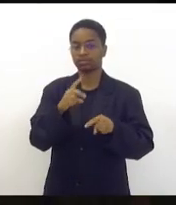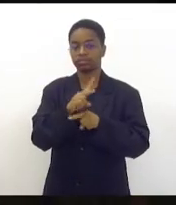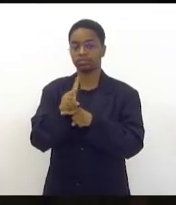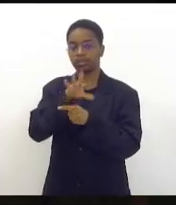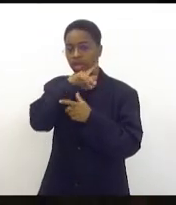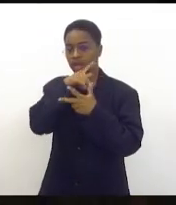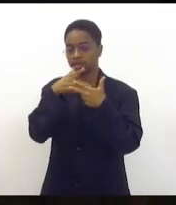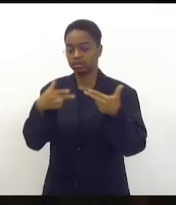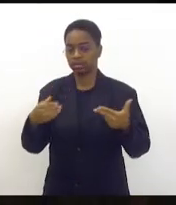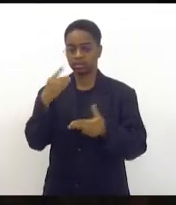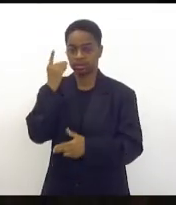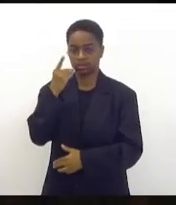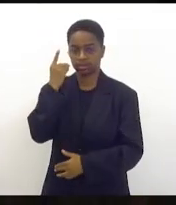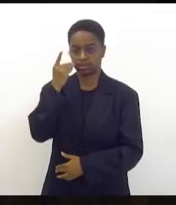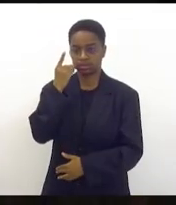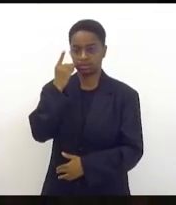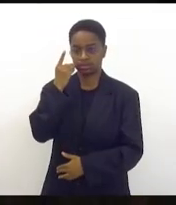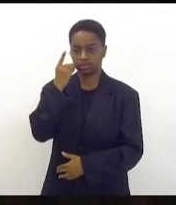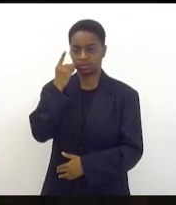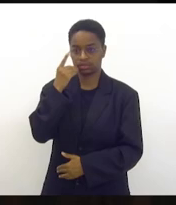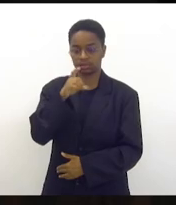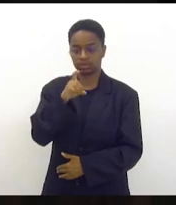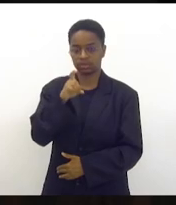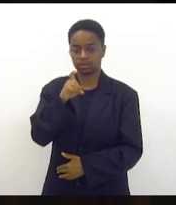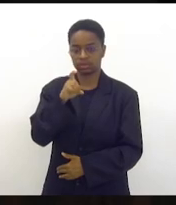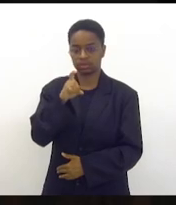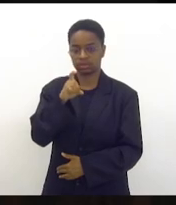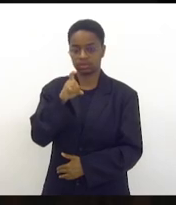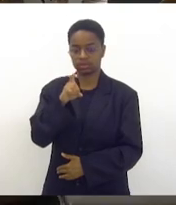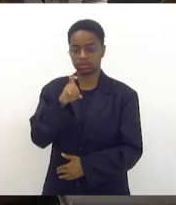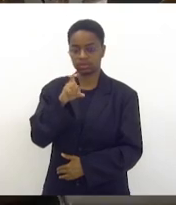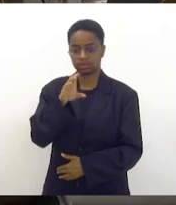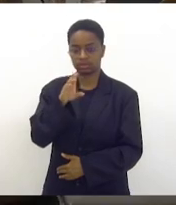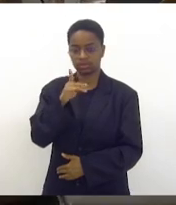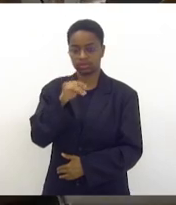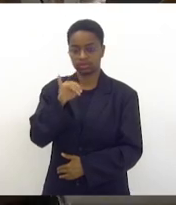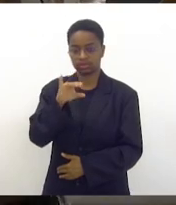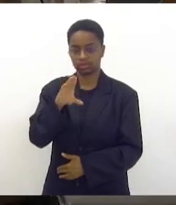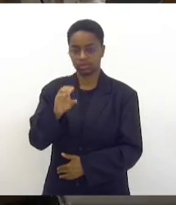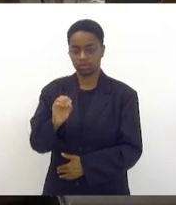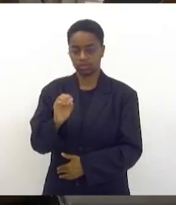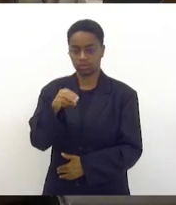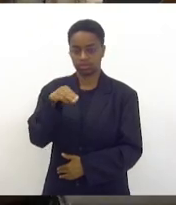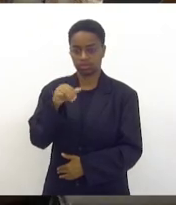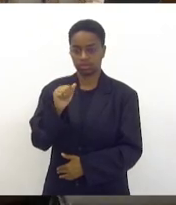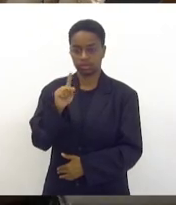Animais, deputado Chico Machado.